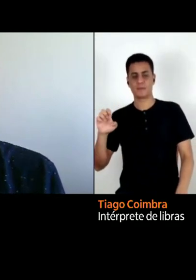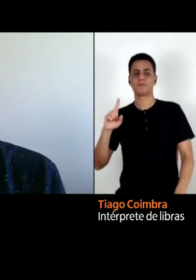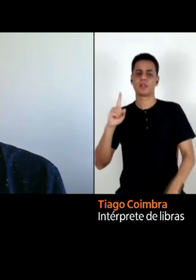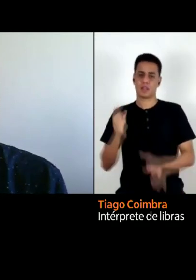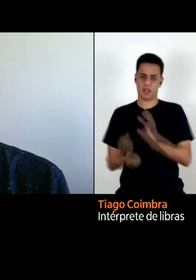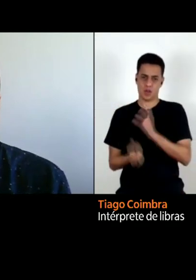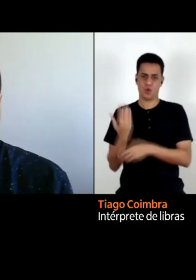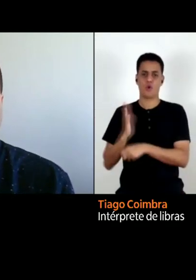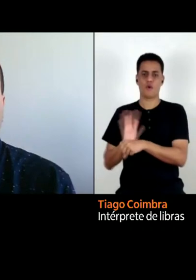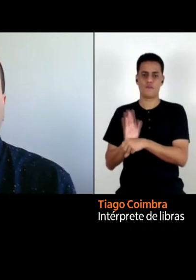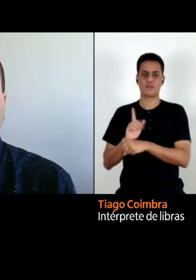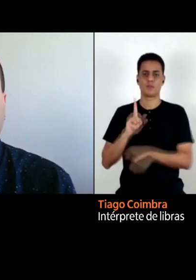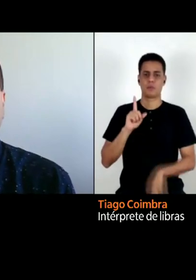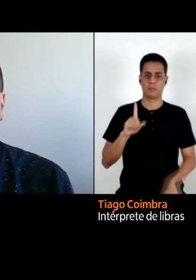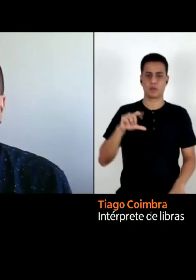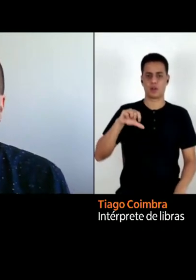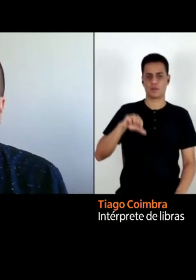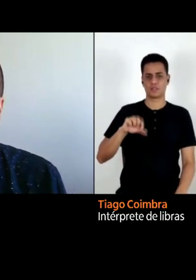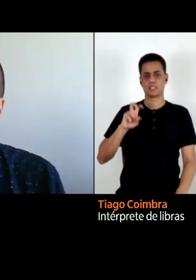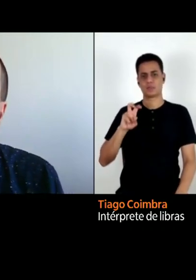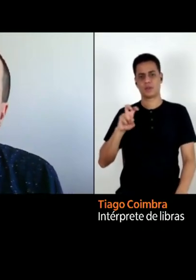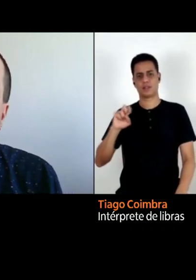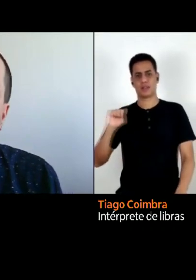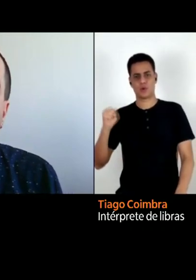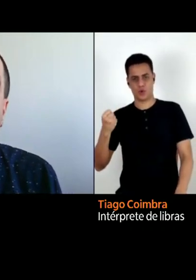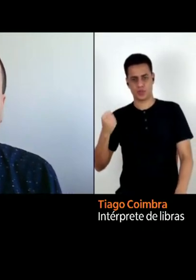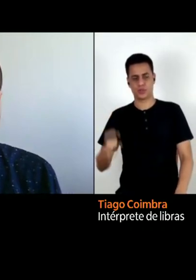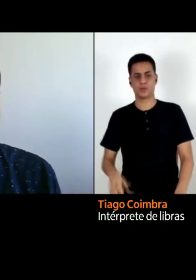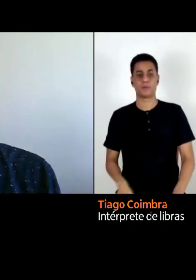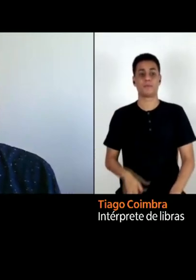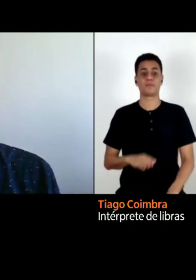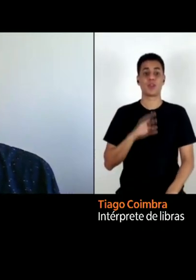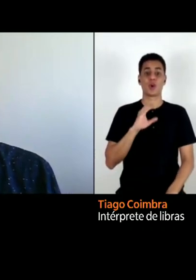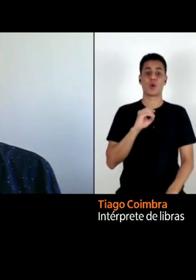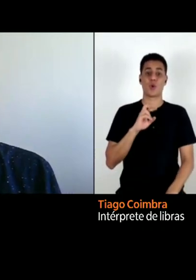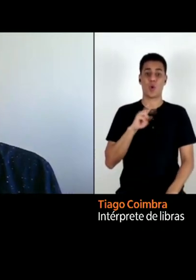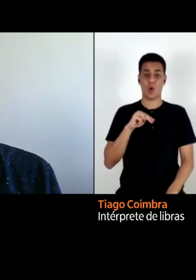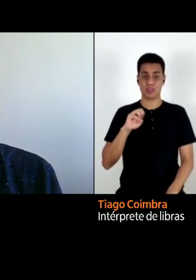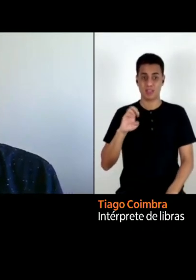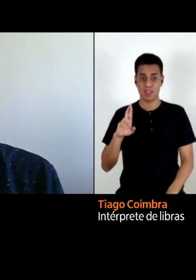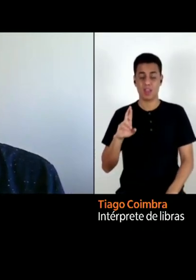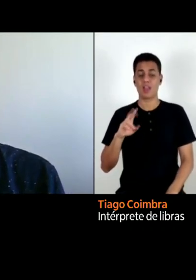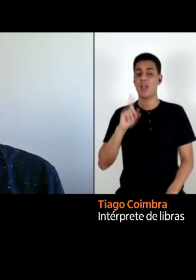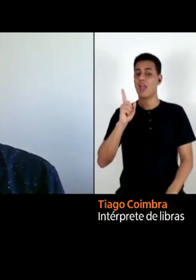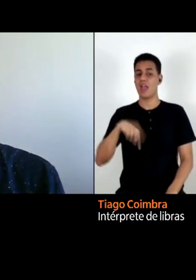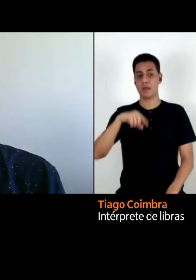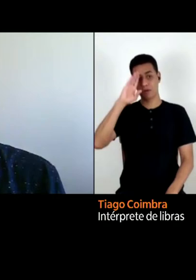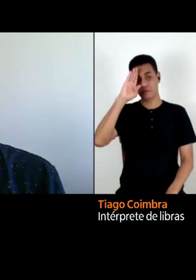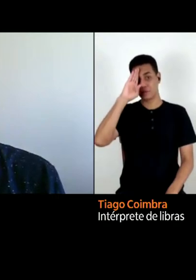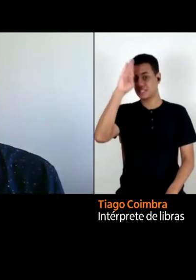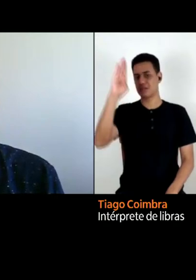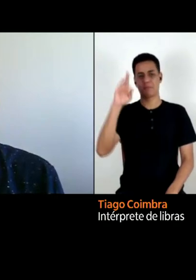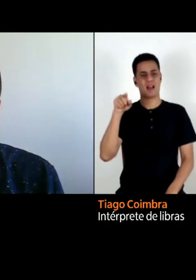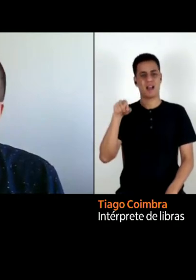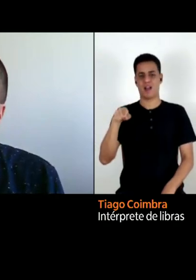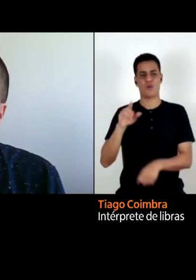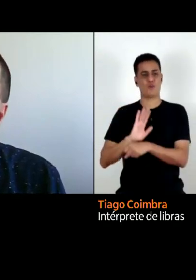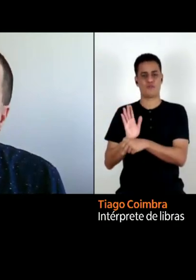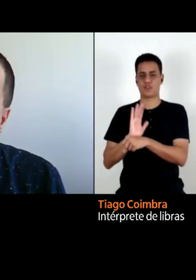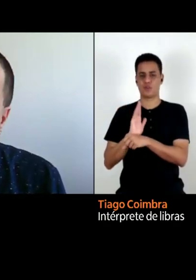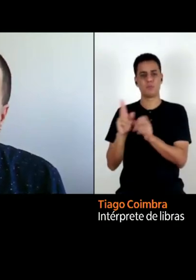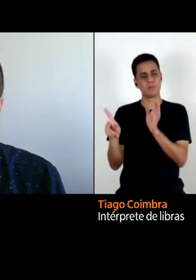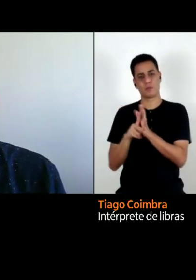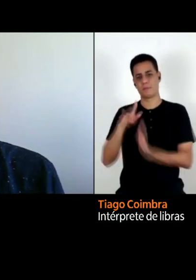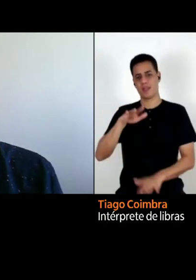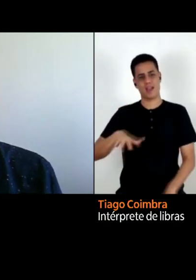1958. Conner é um dos principais nomes do cinema found footage, com sua crítica demolidora do American